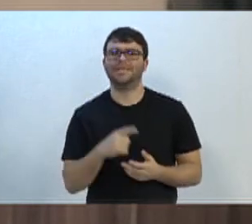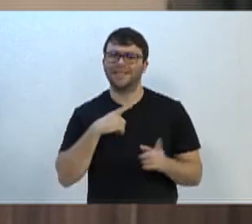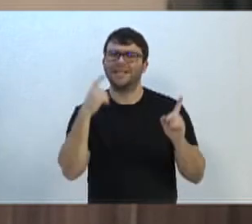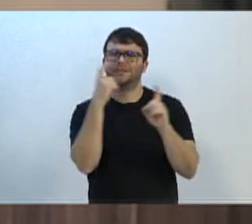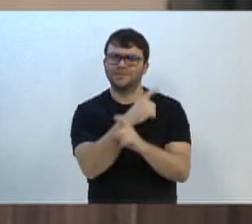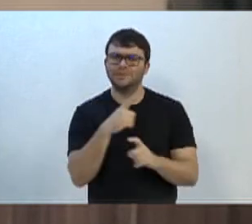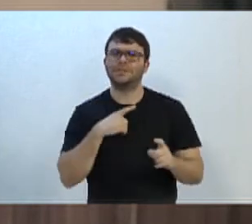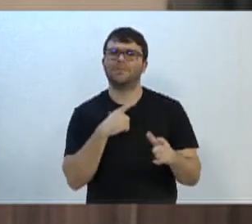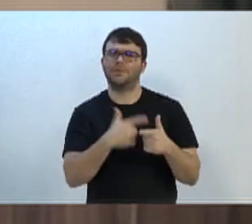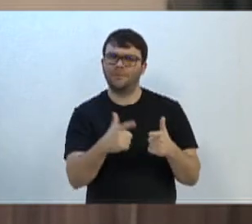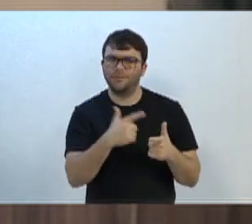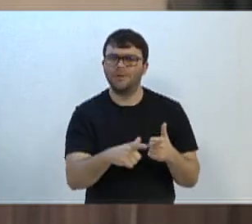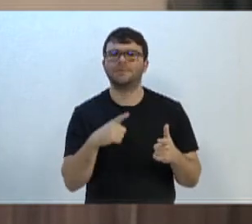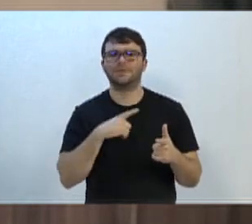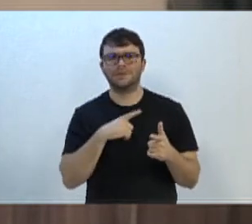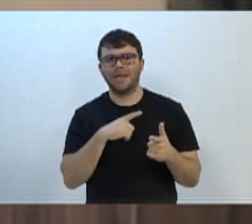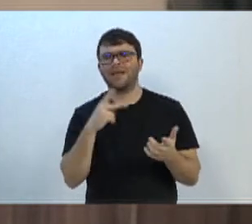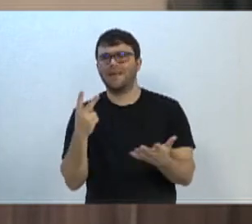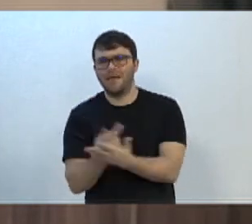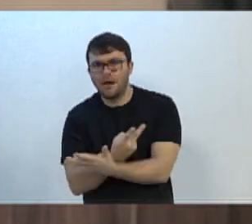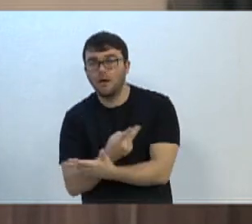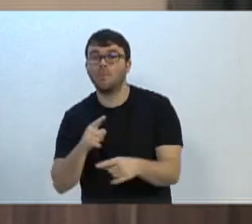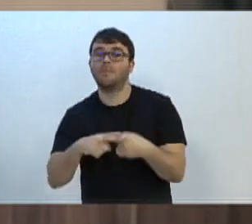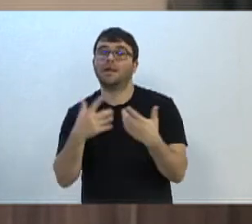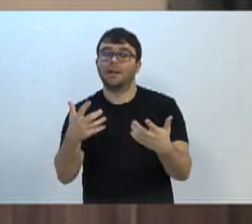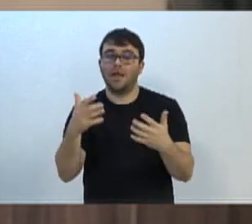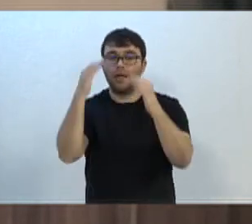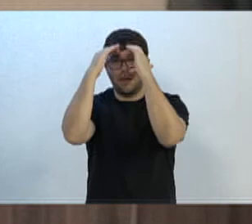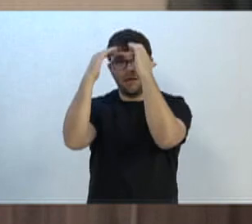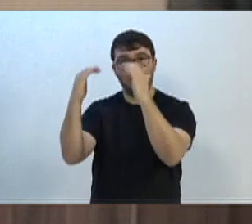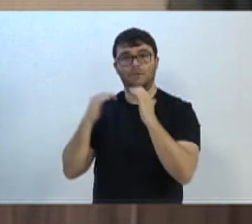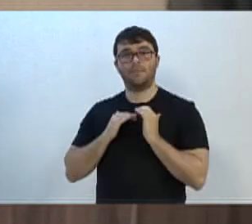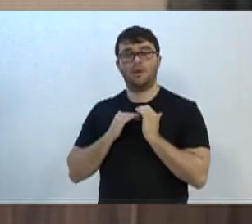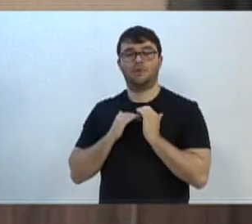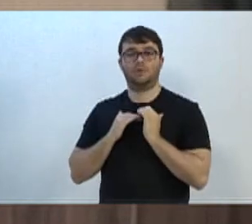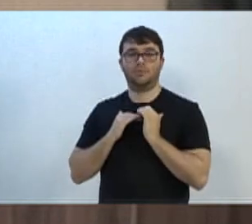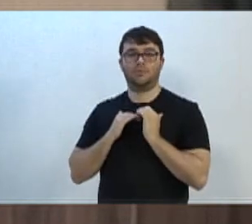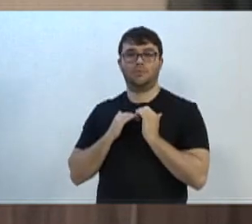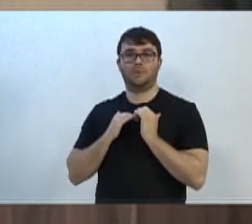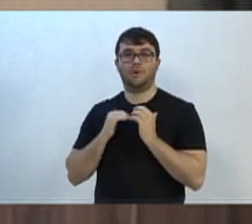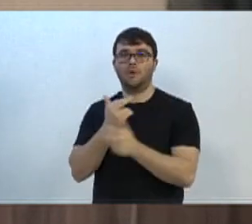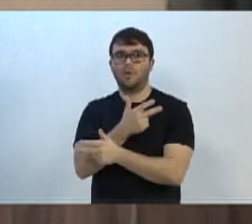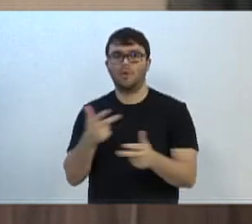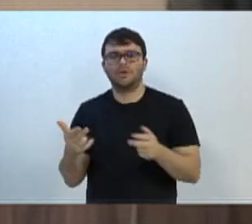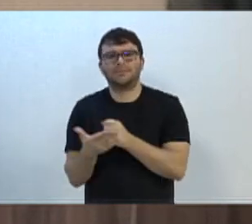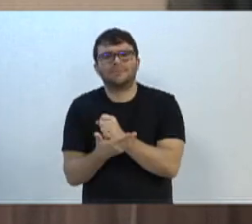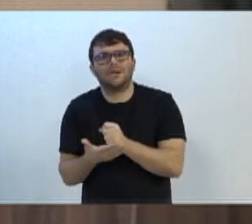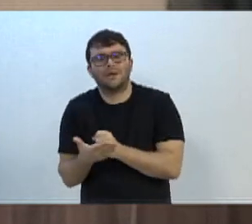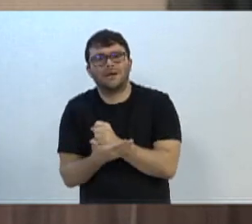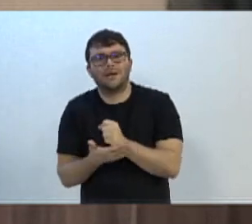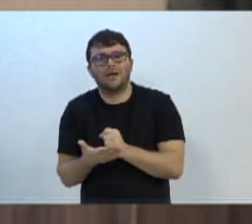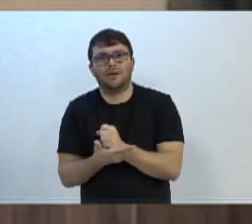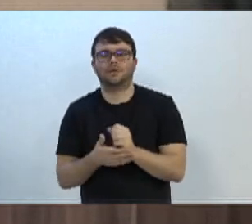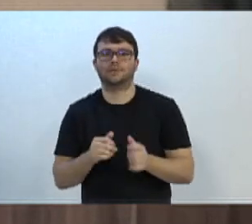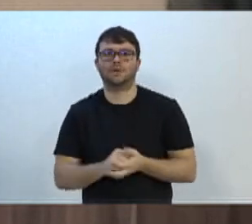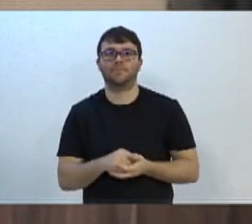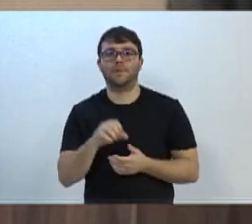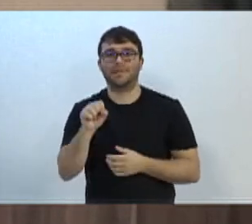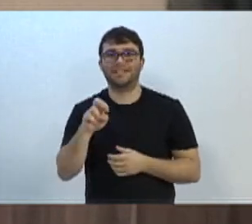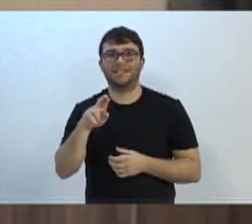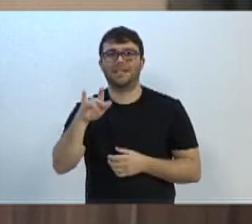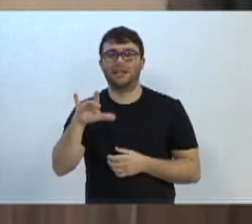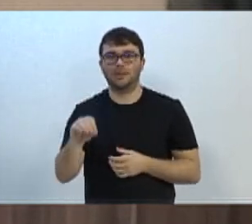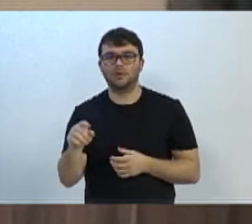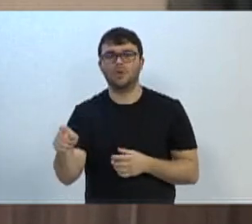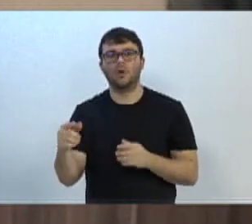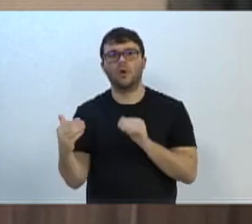tem problemas temos defeito mas também gostaríamos de ser respeitado naquelas questões mais básicas o Sérgio veja que o Sérgio tá